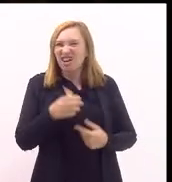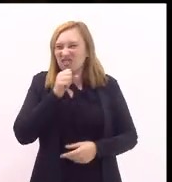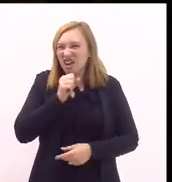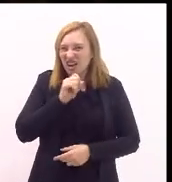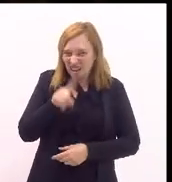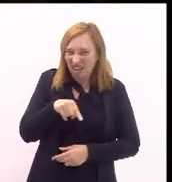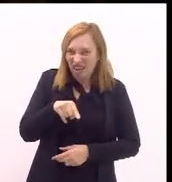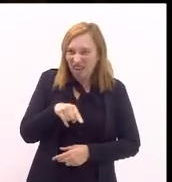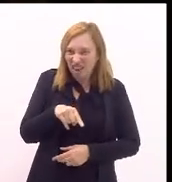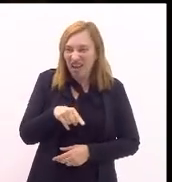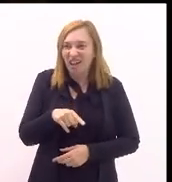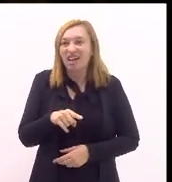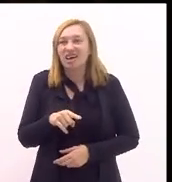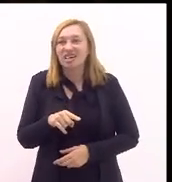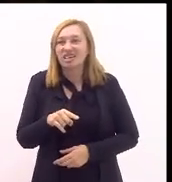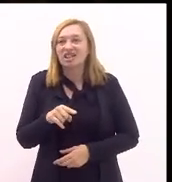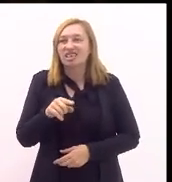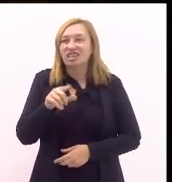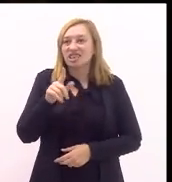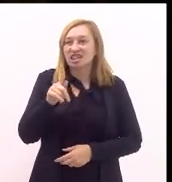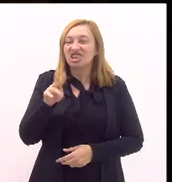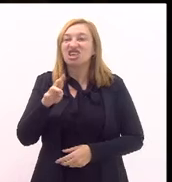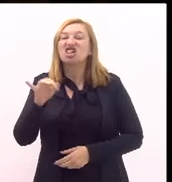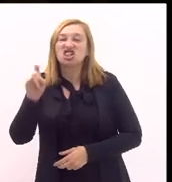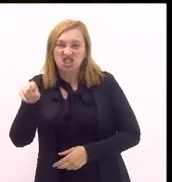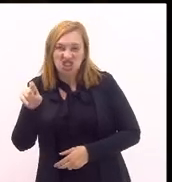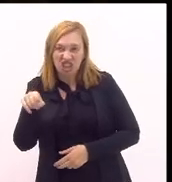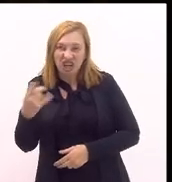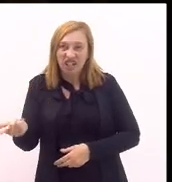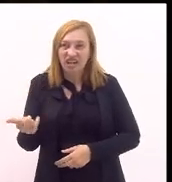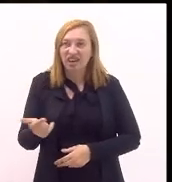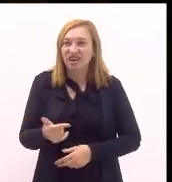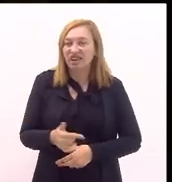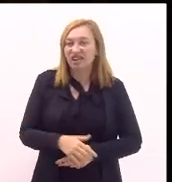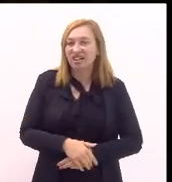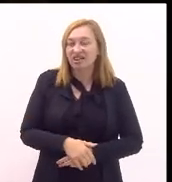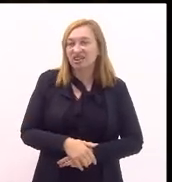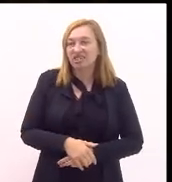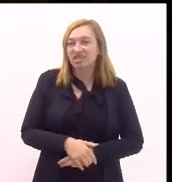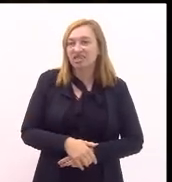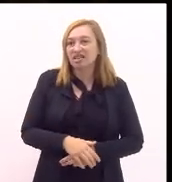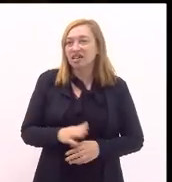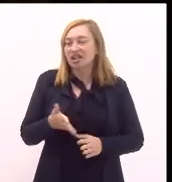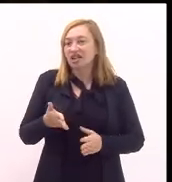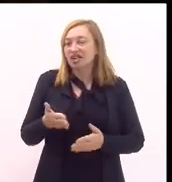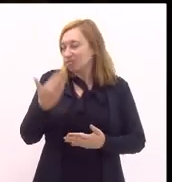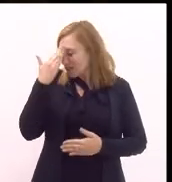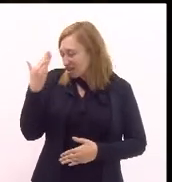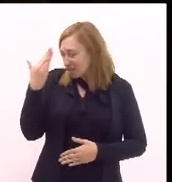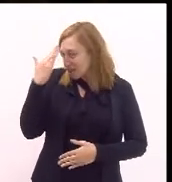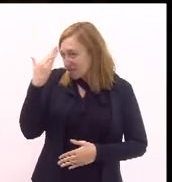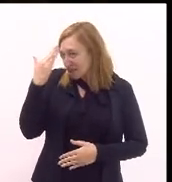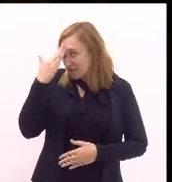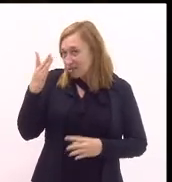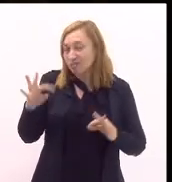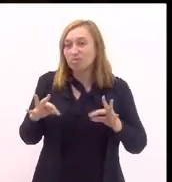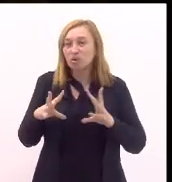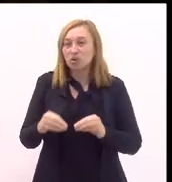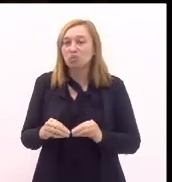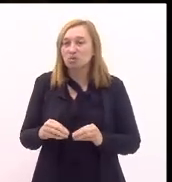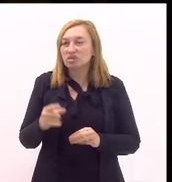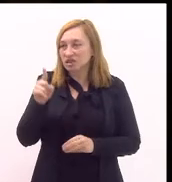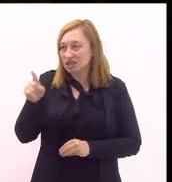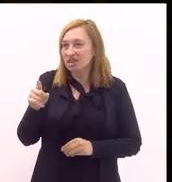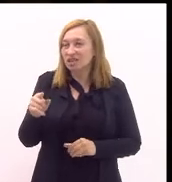gratidão pega no branco é coisa de velho agora cliente né e tocou é hashtag gratidão Mas vai ser muito obrigado mesmo assim ainda que era por tudo